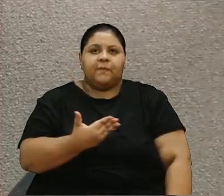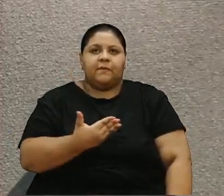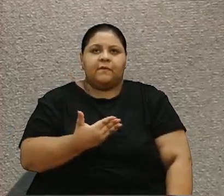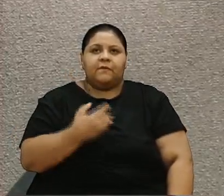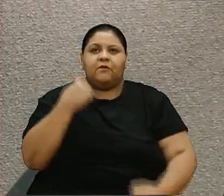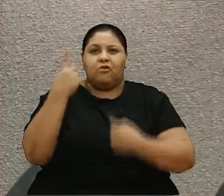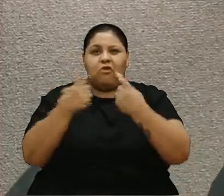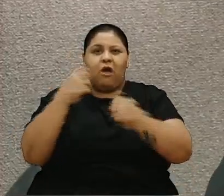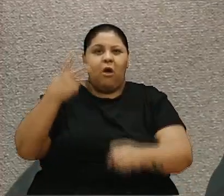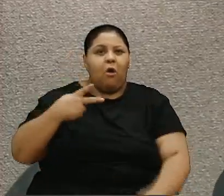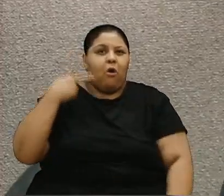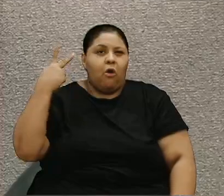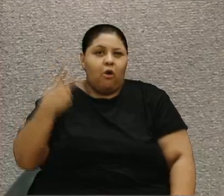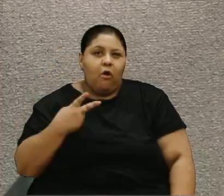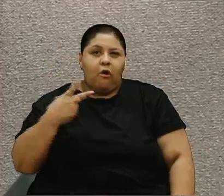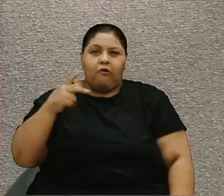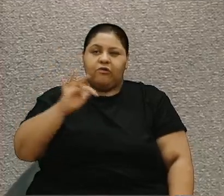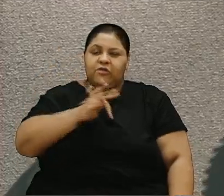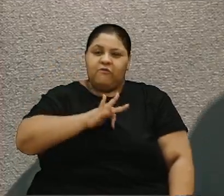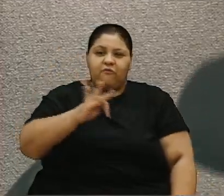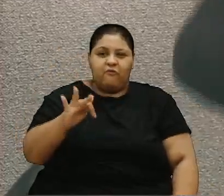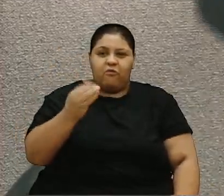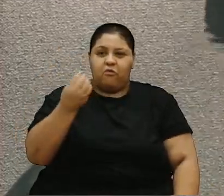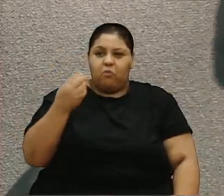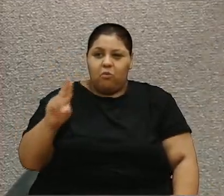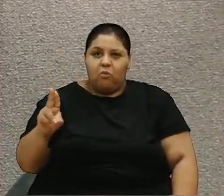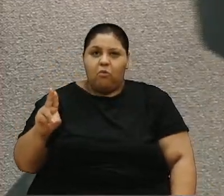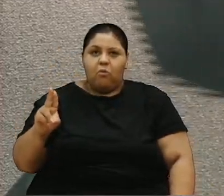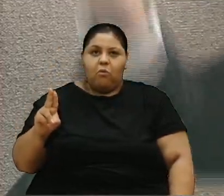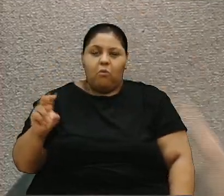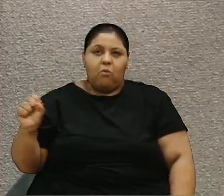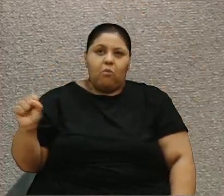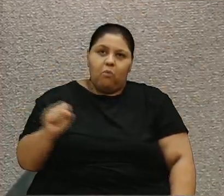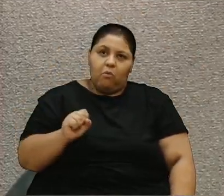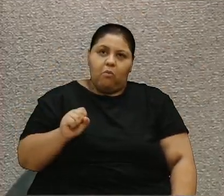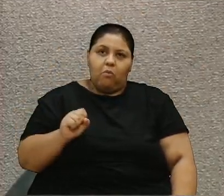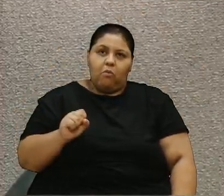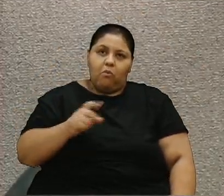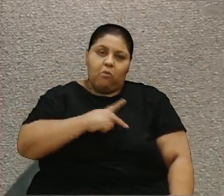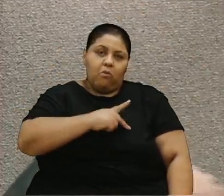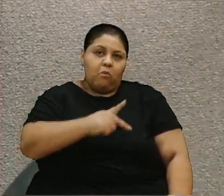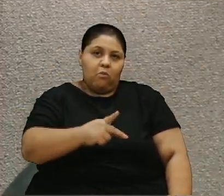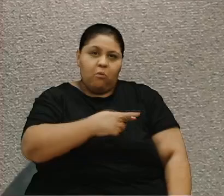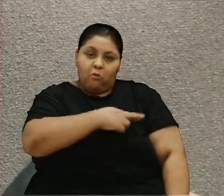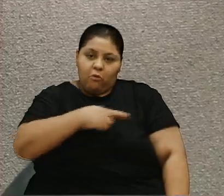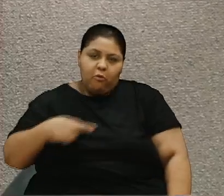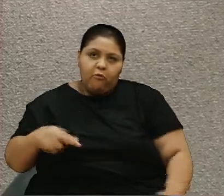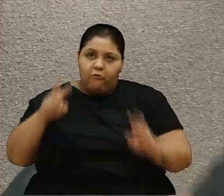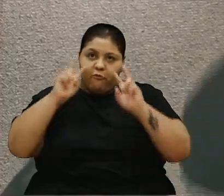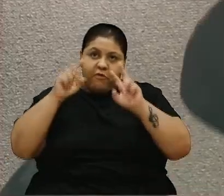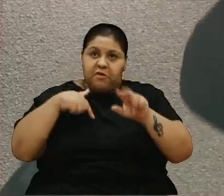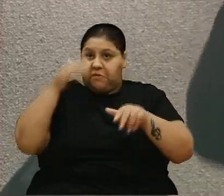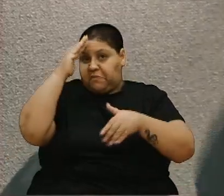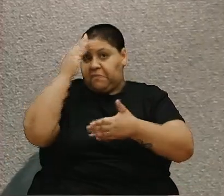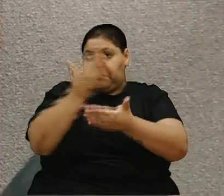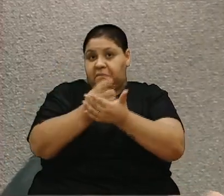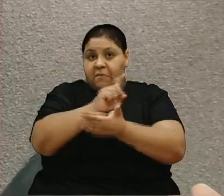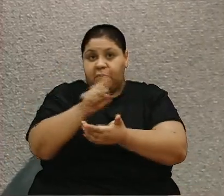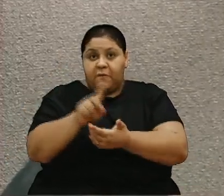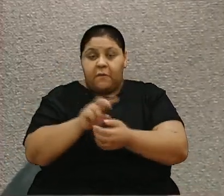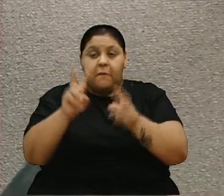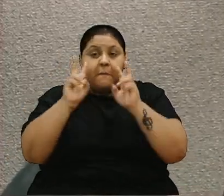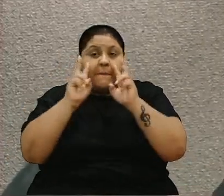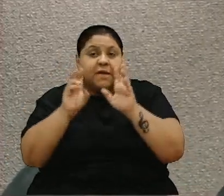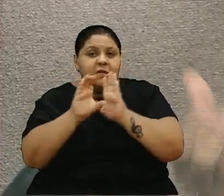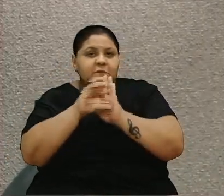algum político da esfera federal, ou para que, se possível, talvez o presidente da República veja isso, que eu acredito que não, reveja os seus